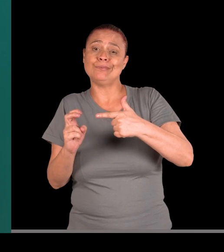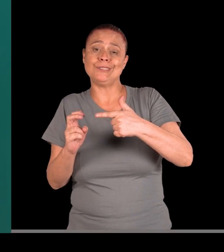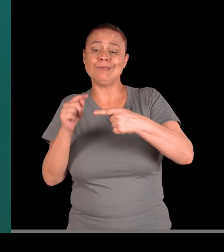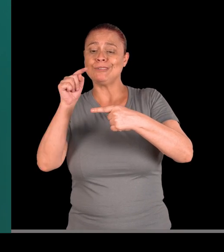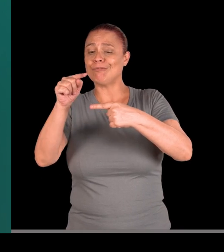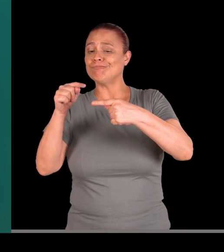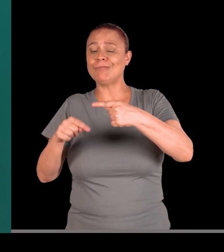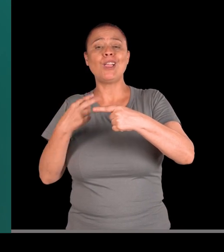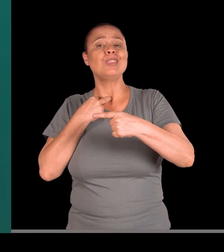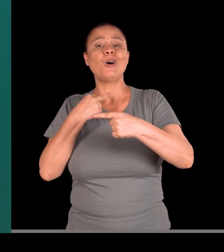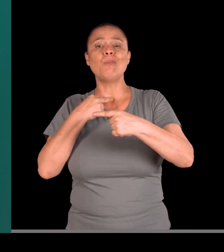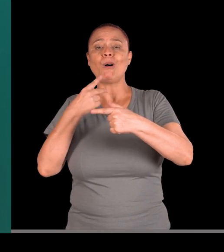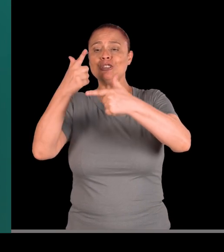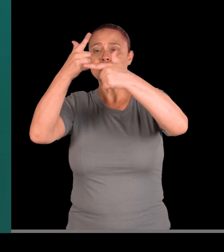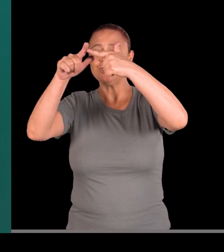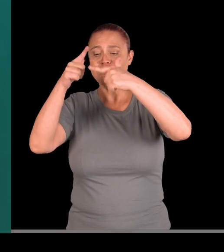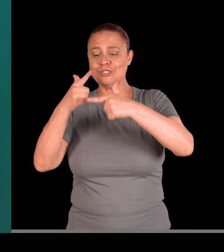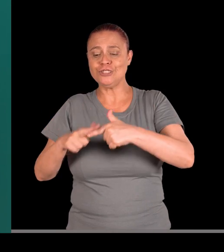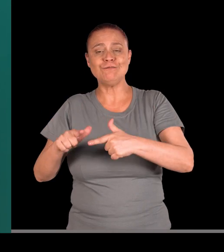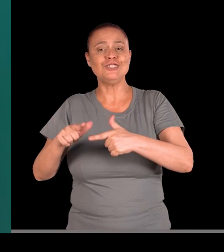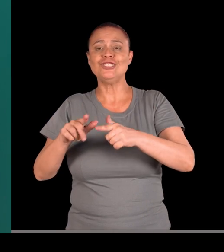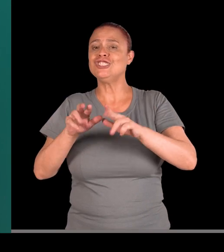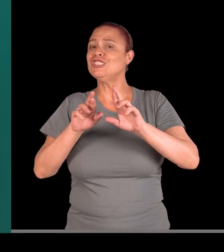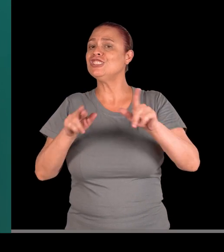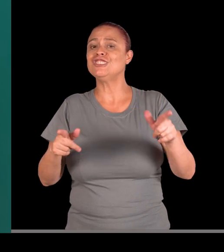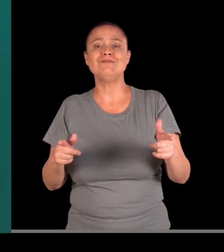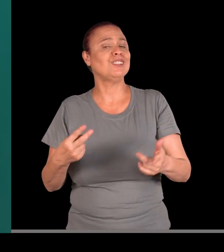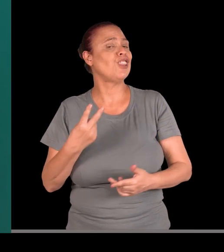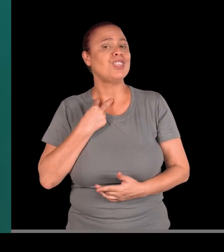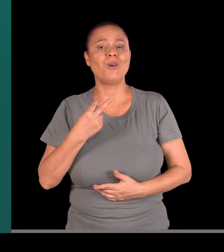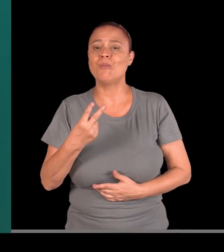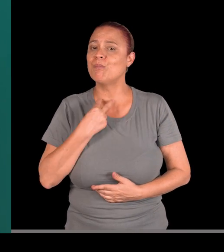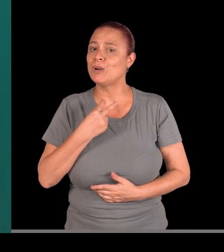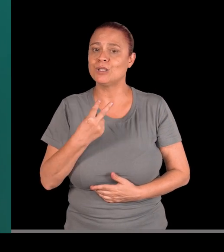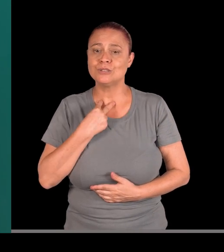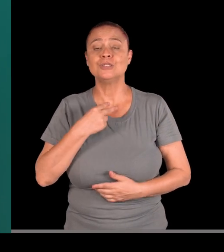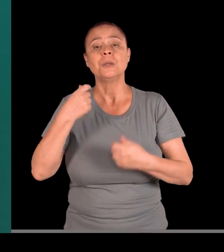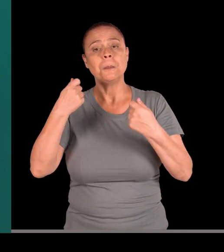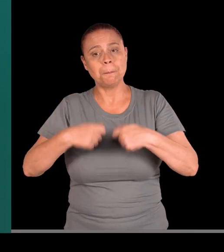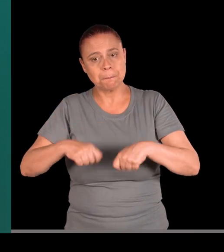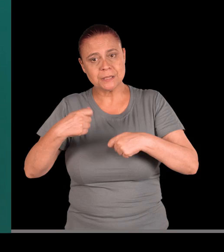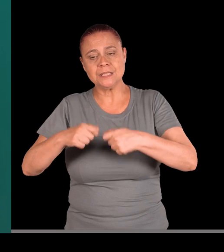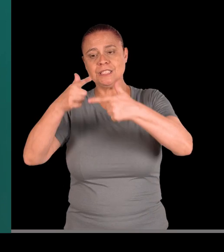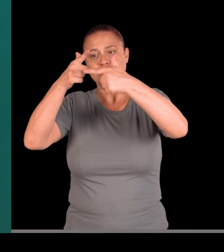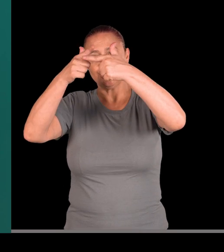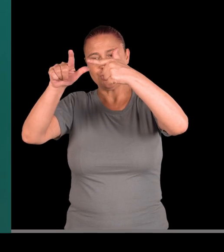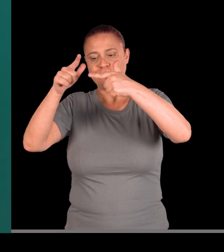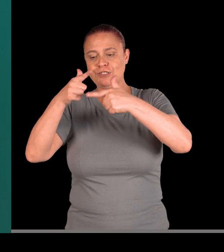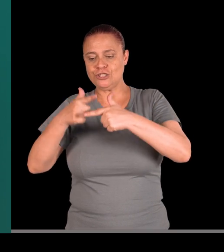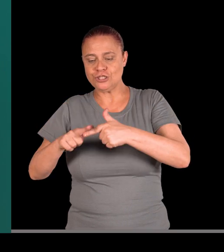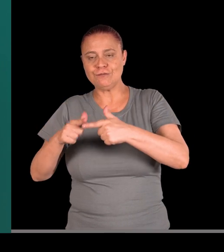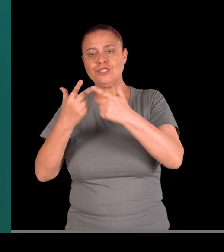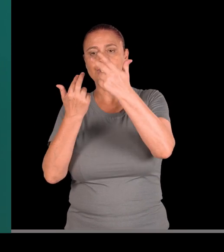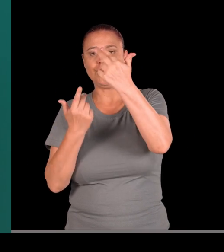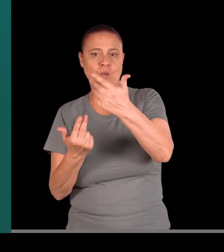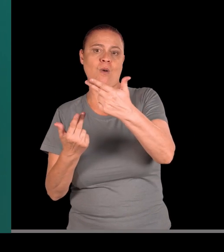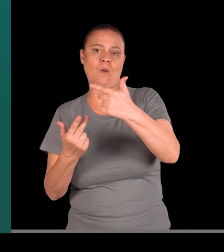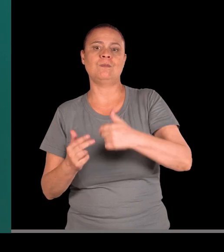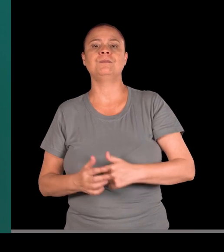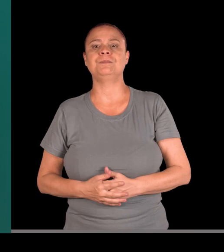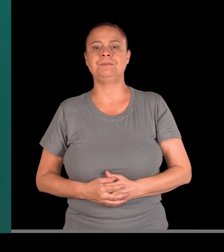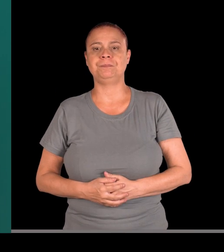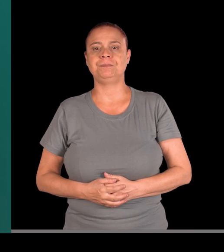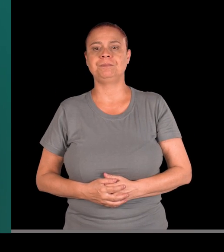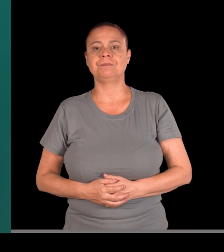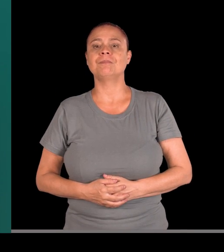posso simplificar por 5. Então, eu não posso continuar a simplificação porque eu não posso dividir tanto o numerador quanto o denominador pelo